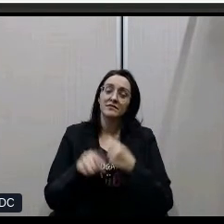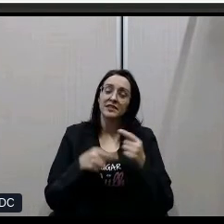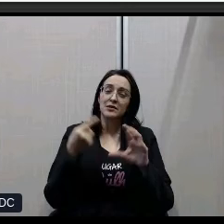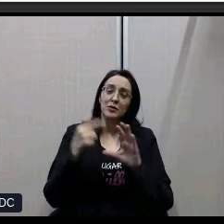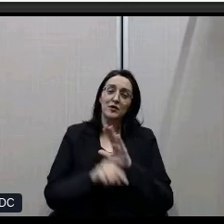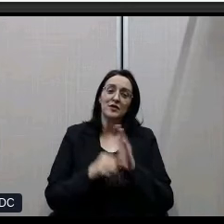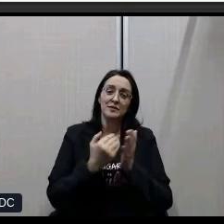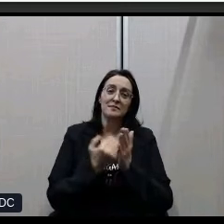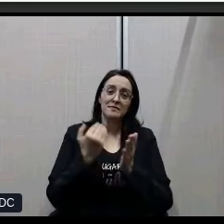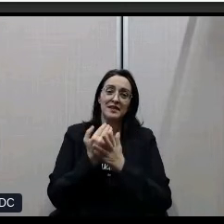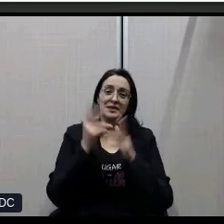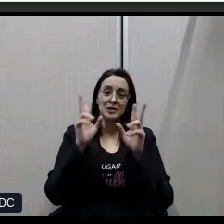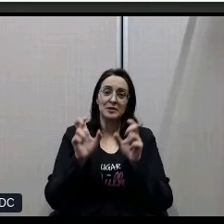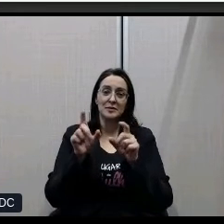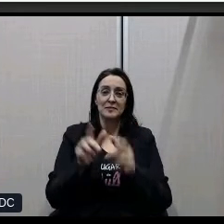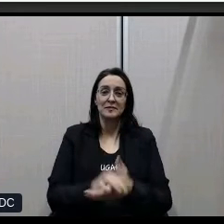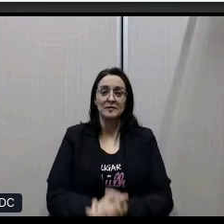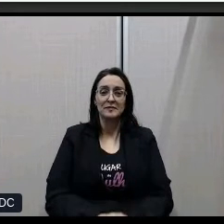pouquinho nisso.